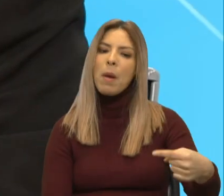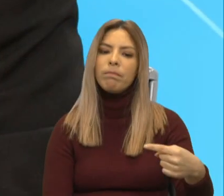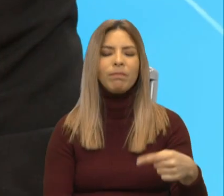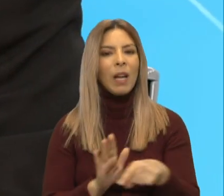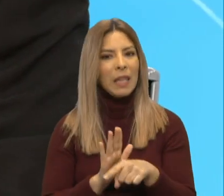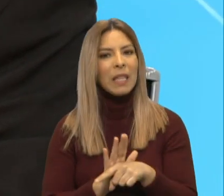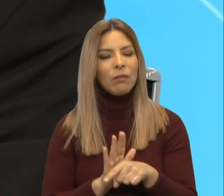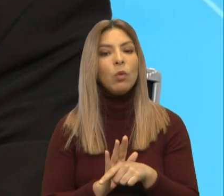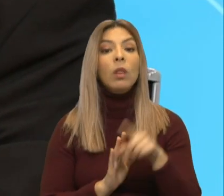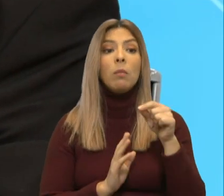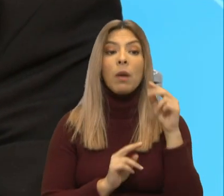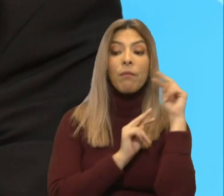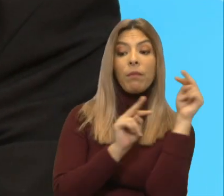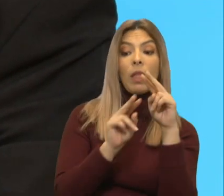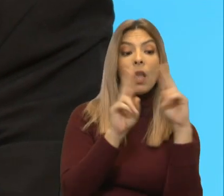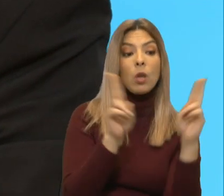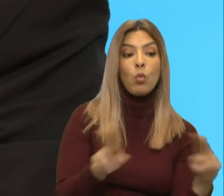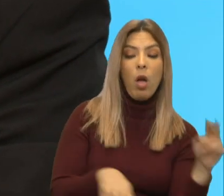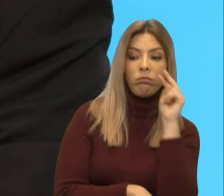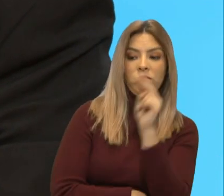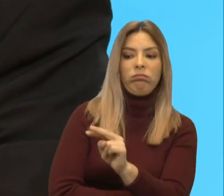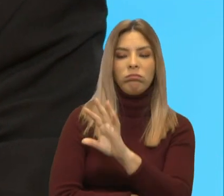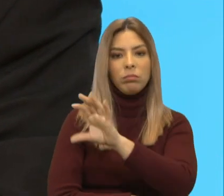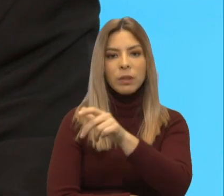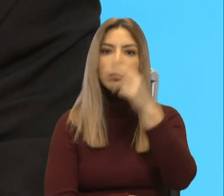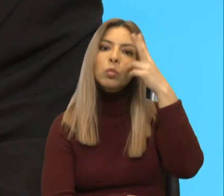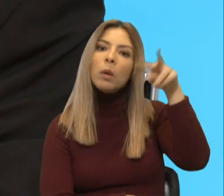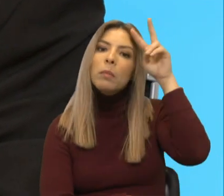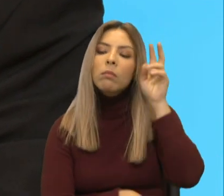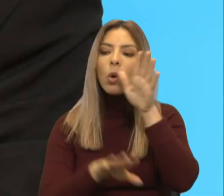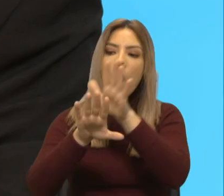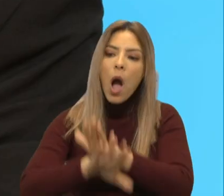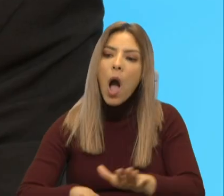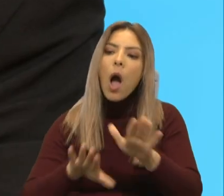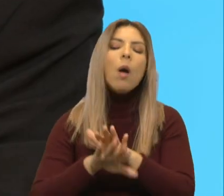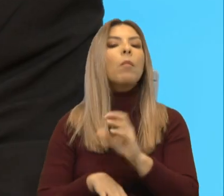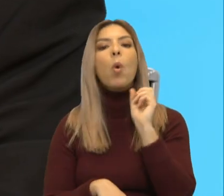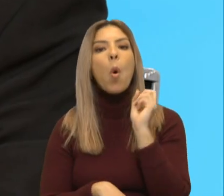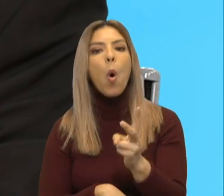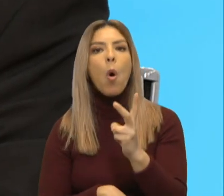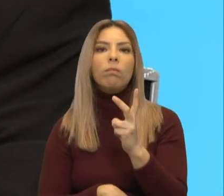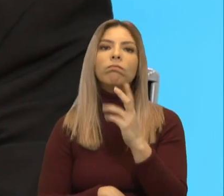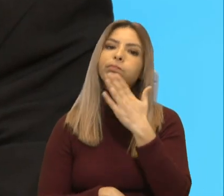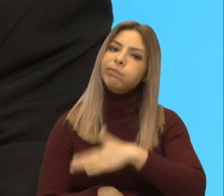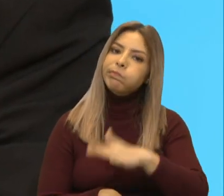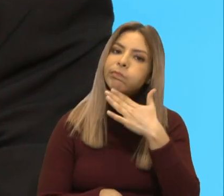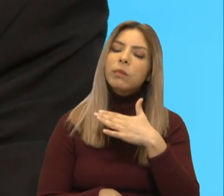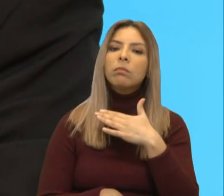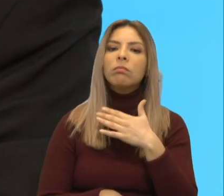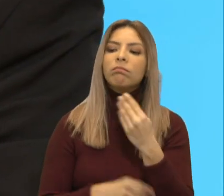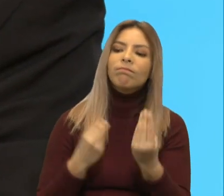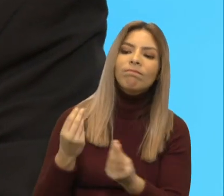e a nível internacional. A imagem de Moçambique como um país estável, um país pacífico, de